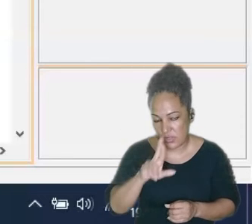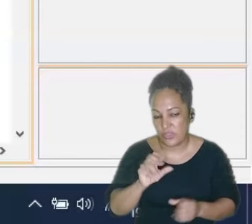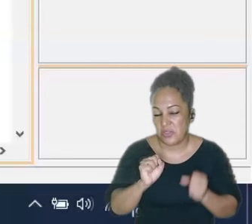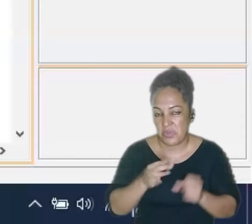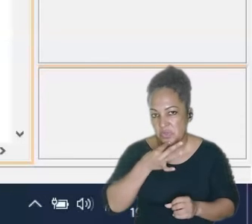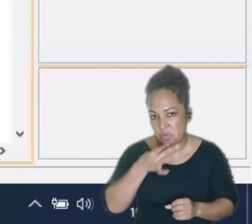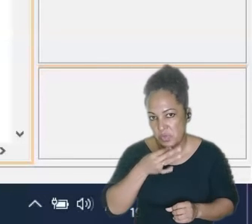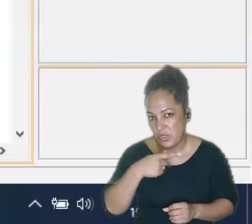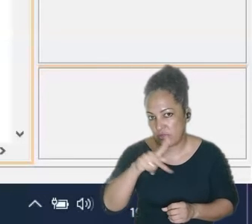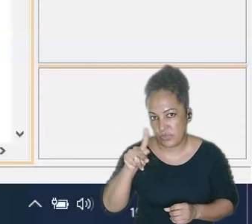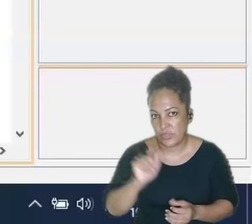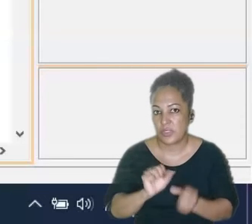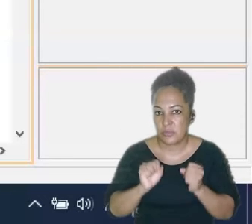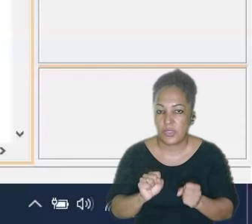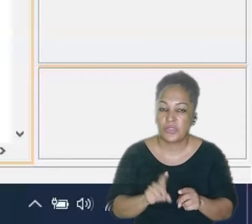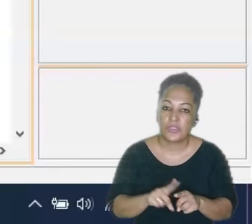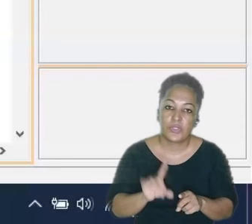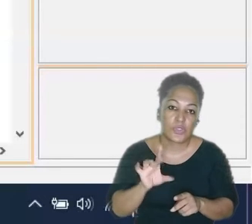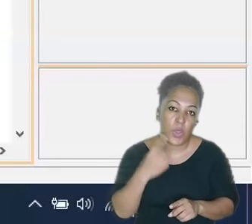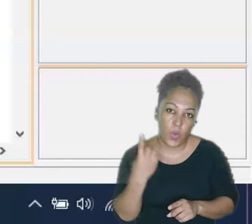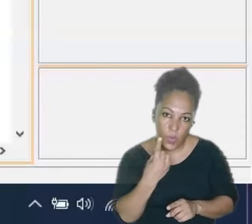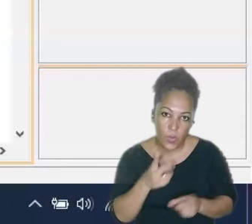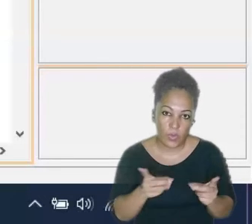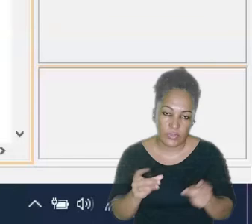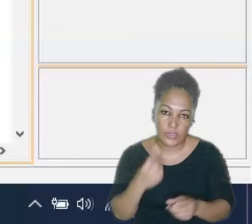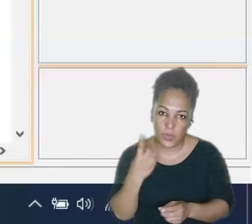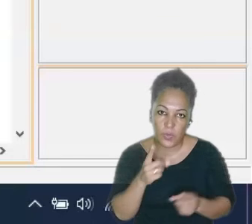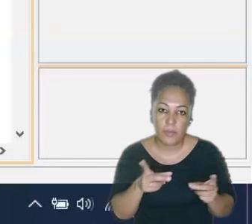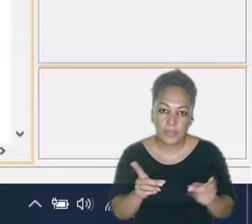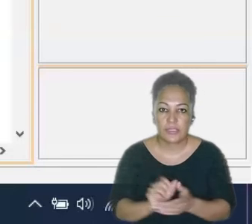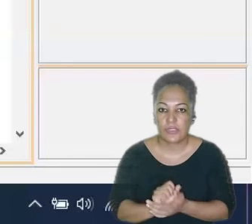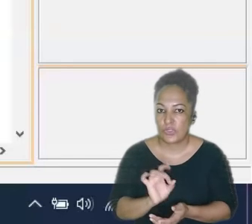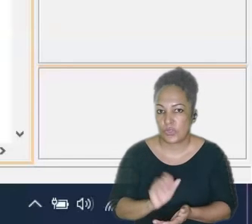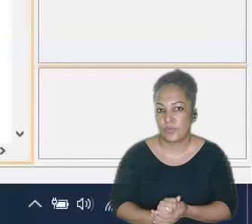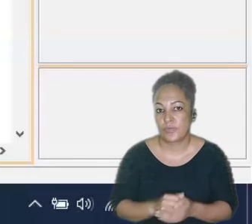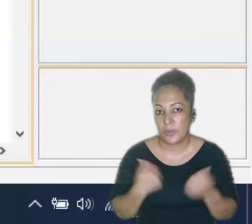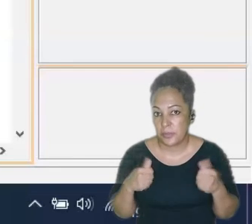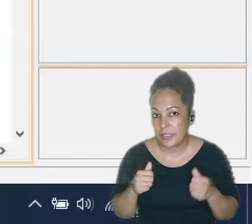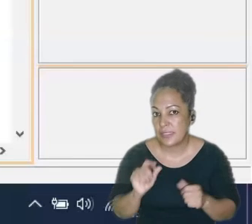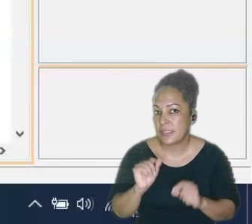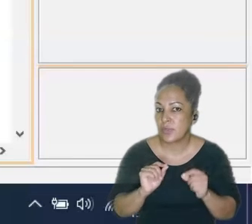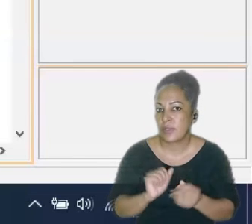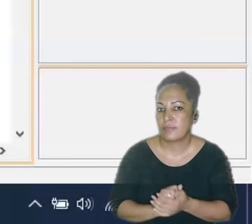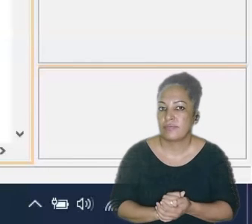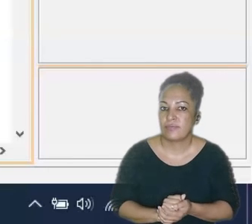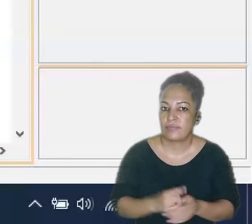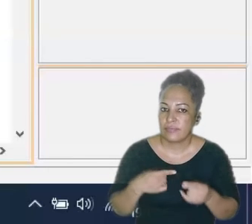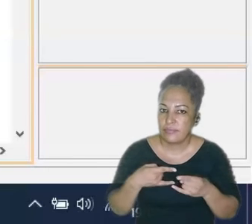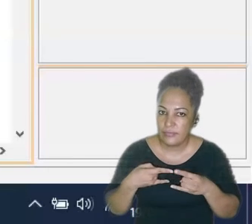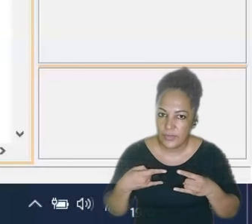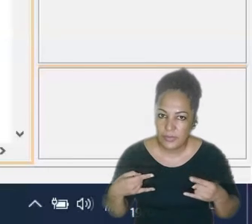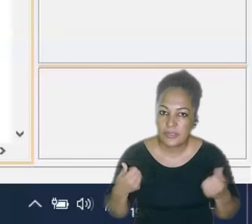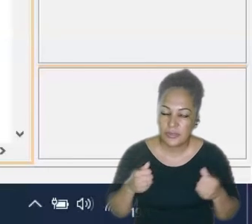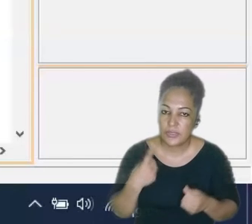não tem importância. Pode ser N aqui também. Como eu falei, depende da análise. Então, eu vou falar que uma venda vende somente uma passagem por vez. E uma venda para existir precisa